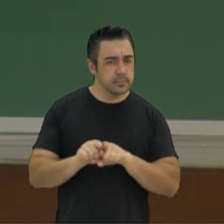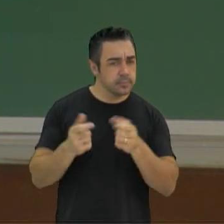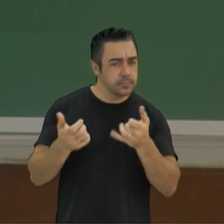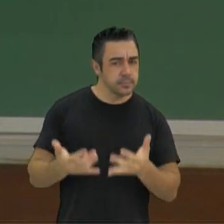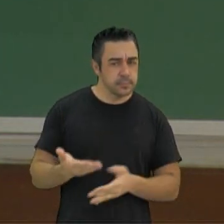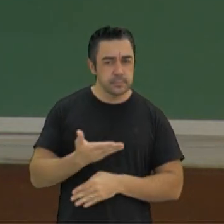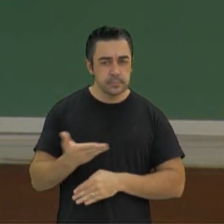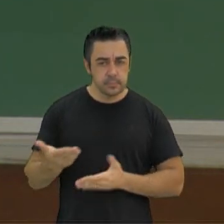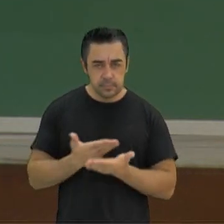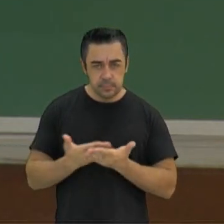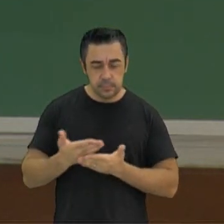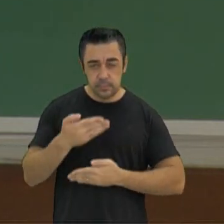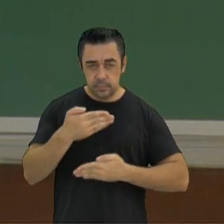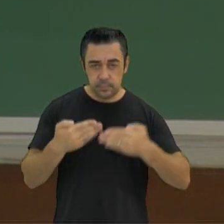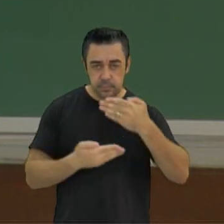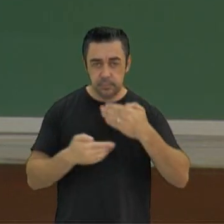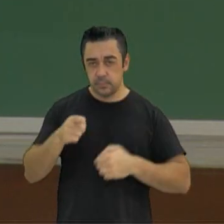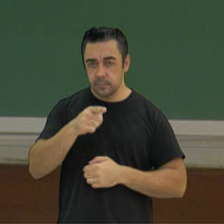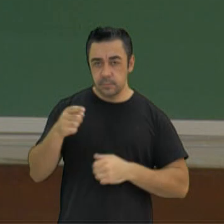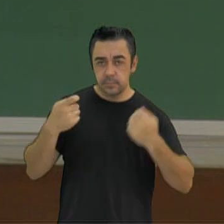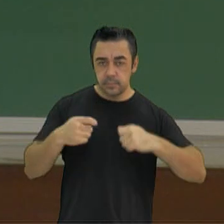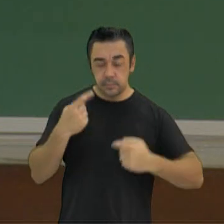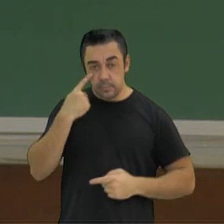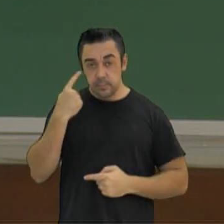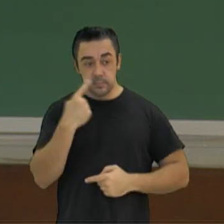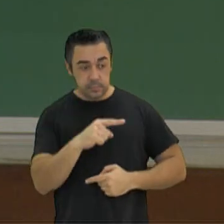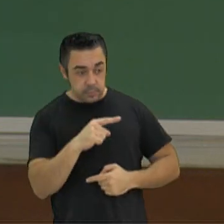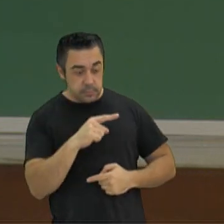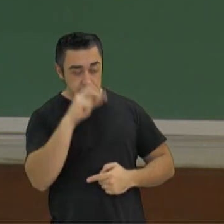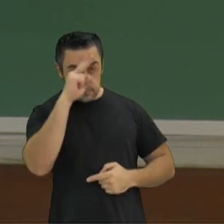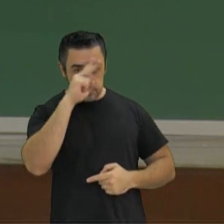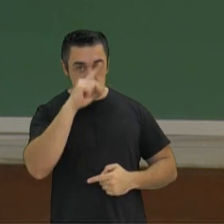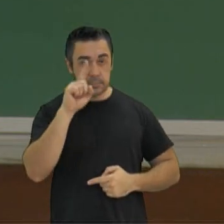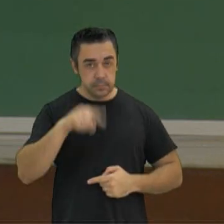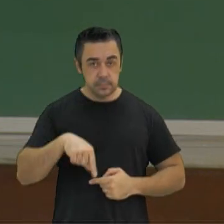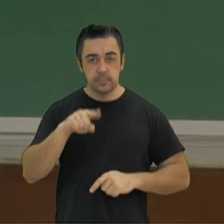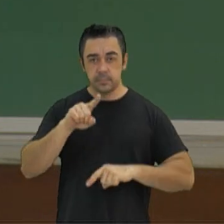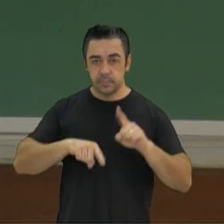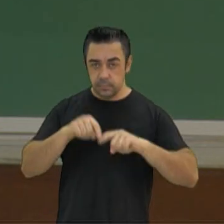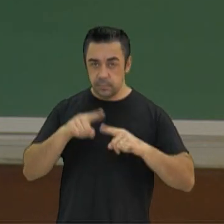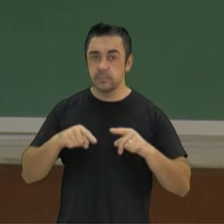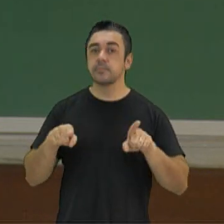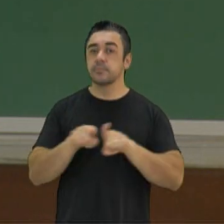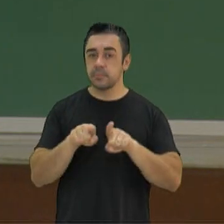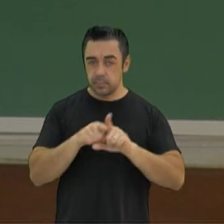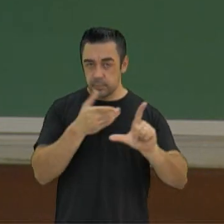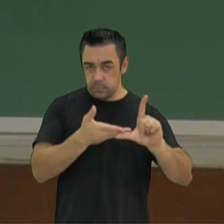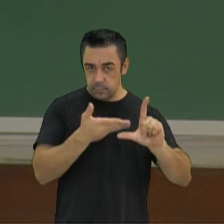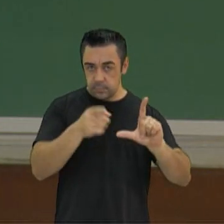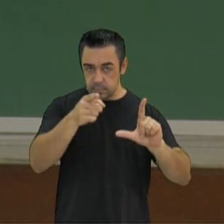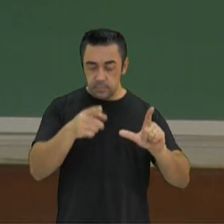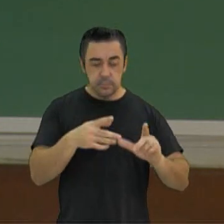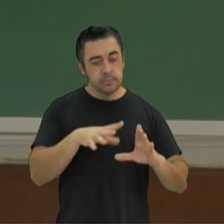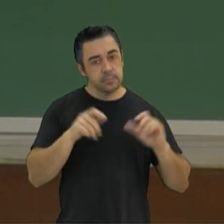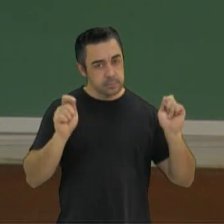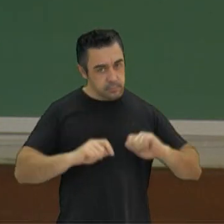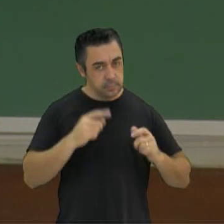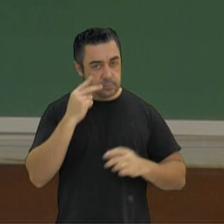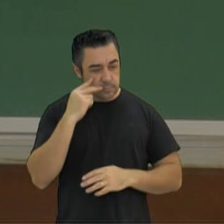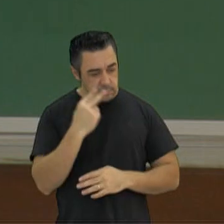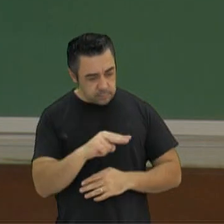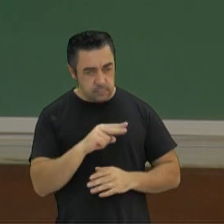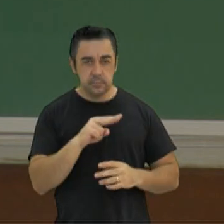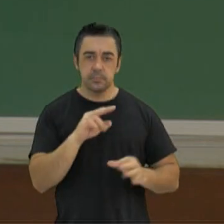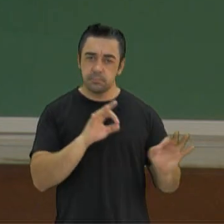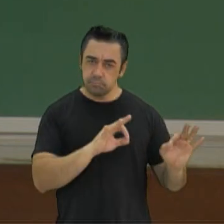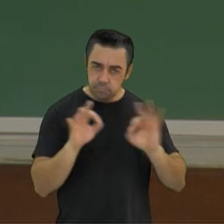aqui no começo do slide para caso você precise, volta lá e consulta, lembrando que esse material fica no Classroom para vocês lá, tá? Então